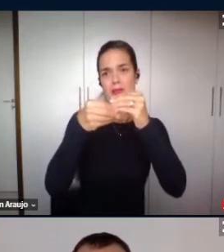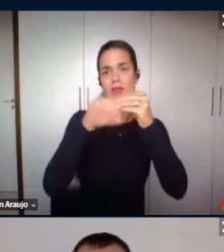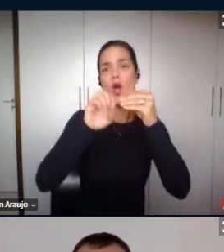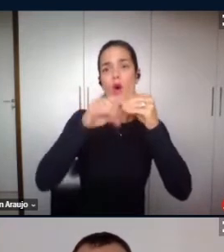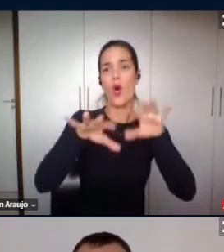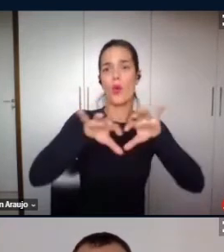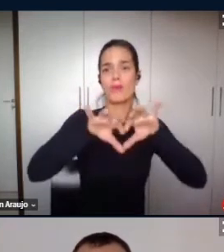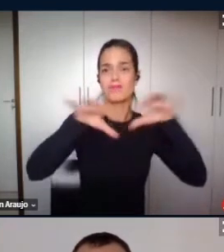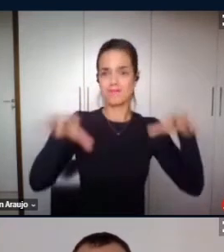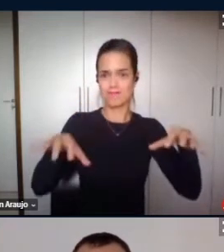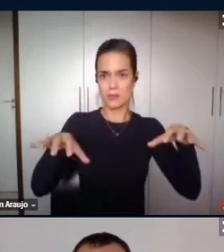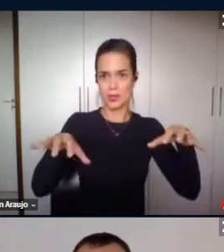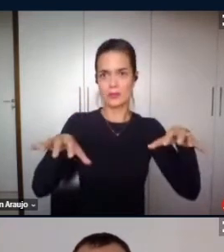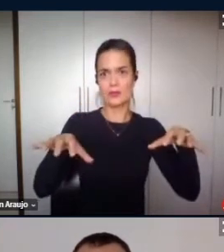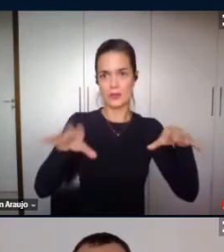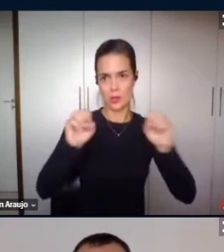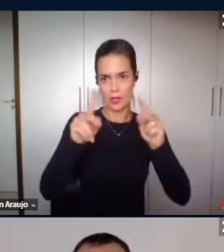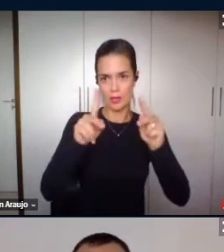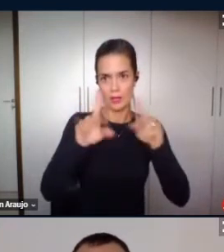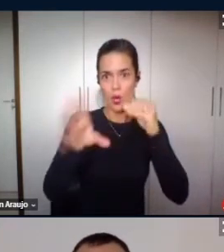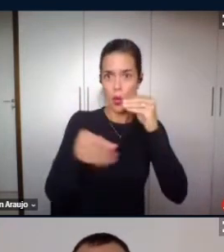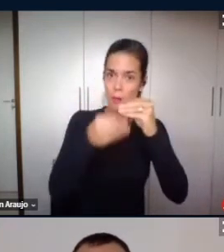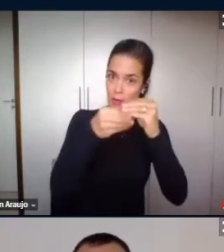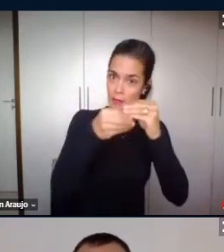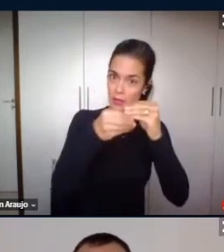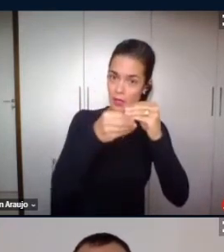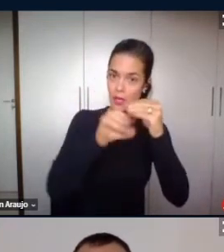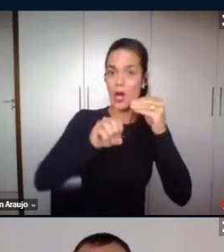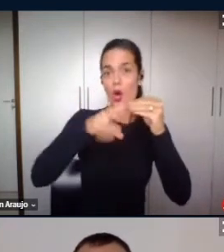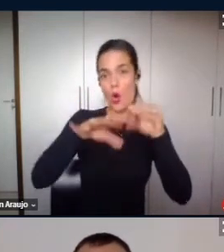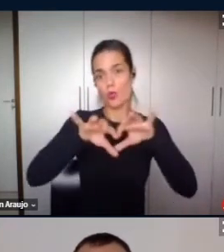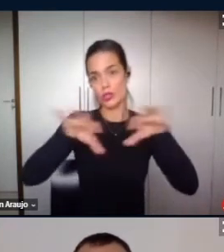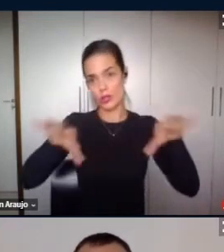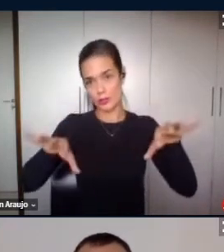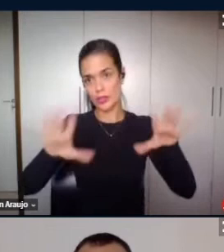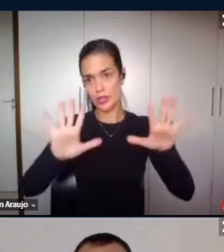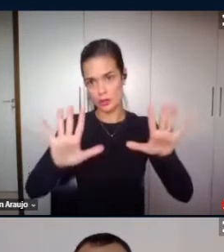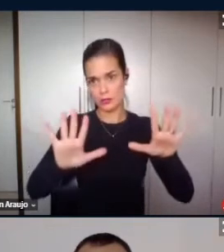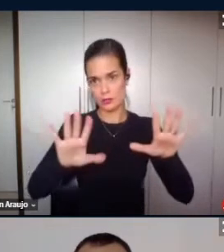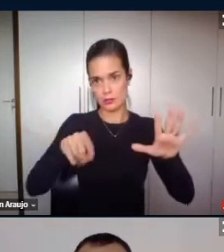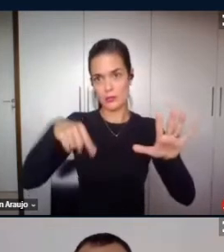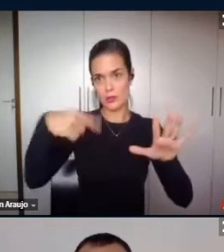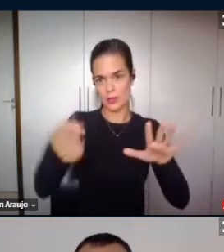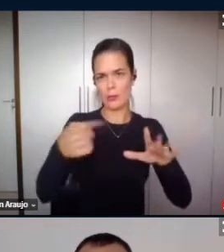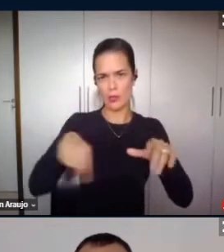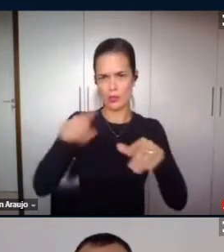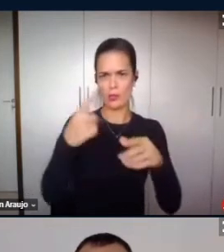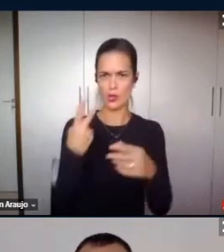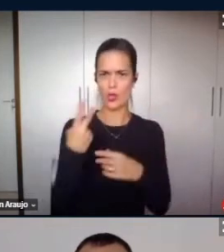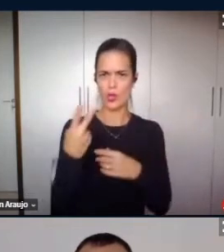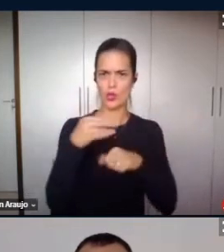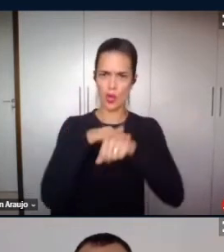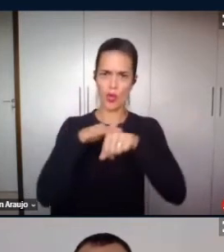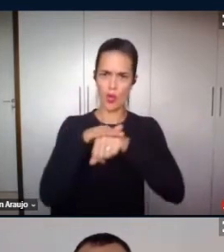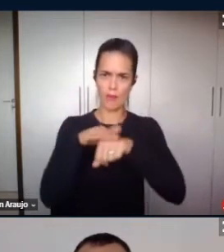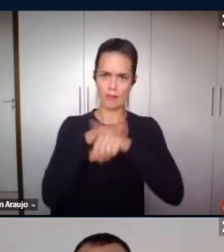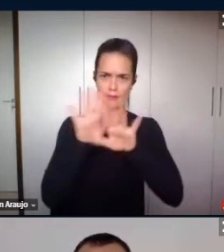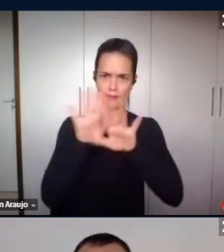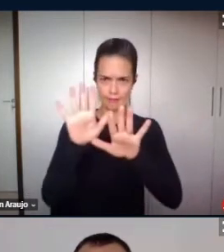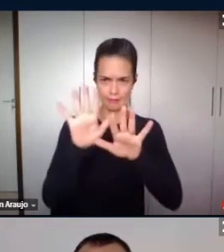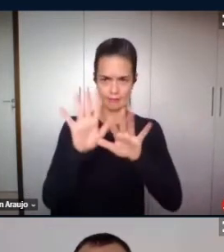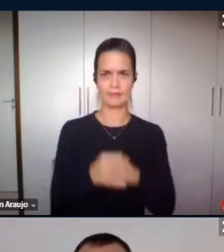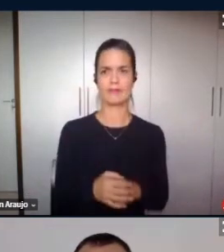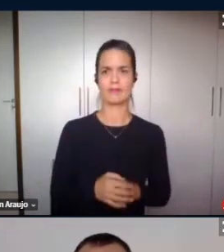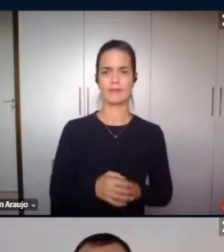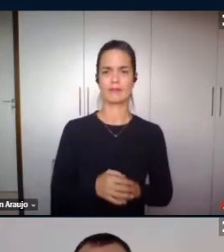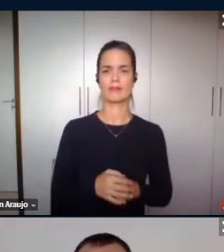uma subseção, talvez. Mas a gente vai falar sobre isso agora, durante a minha arguição, tá? Eu não